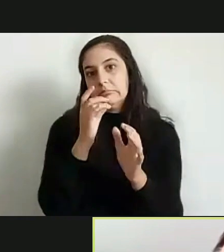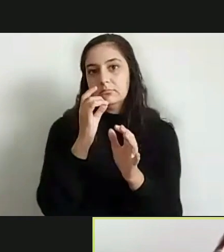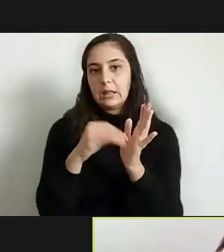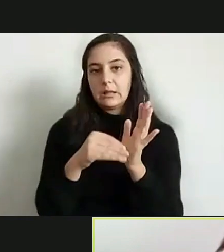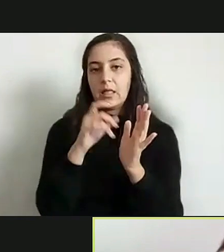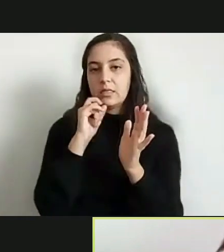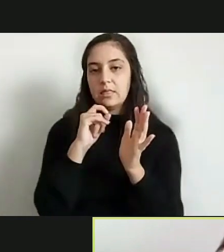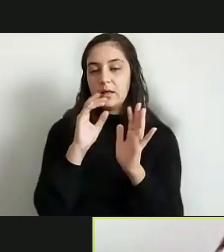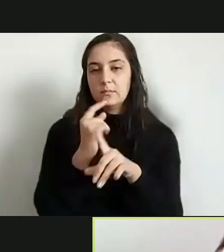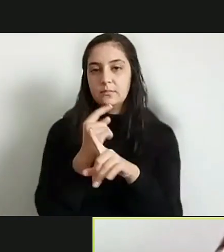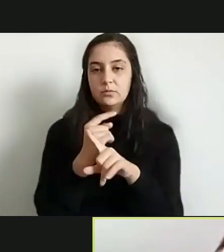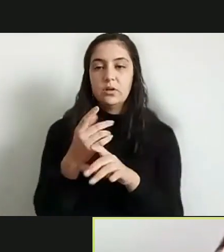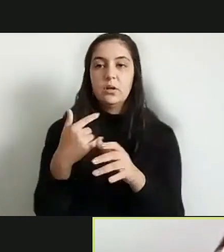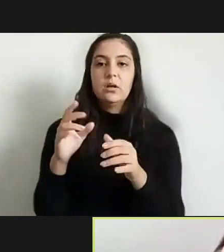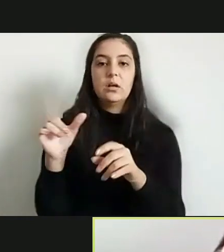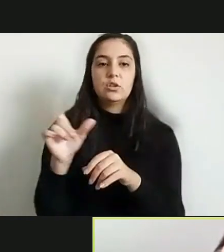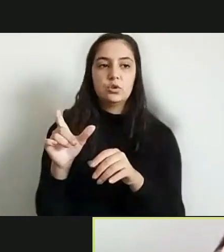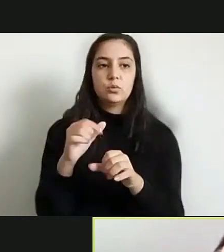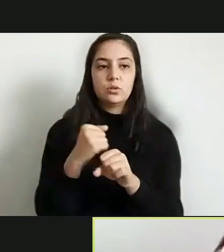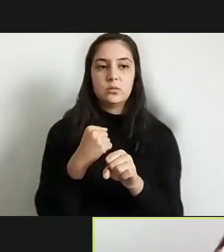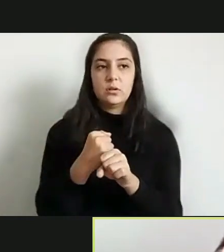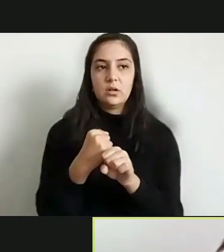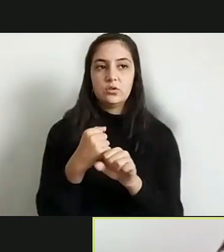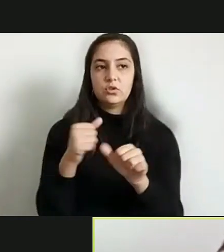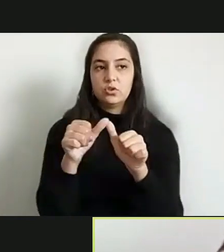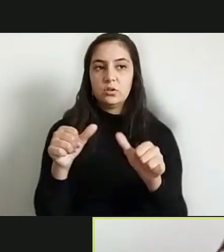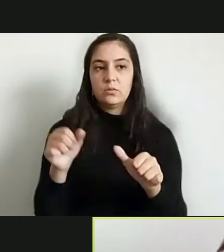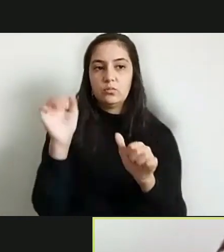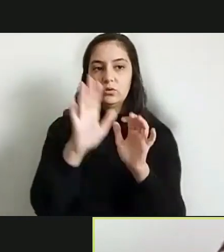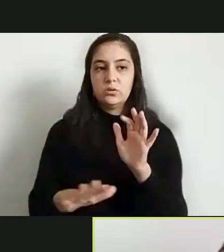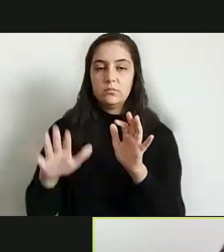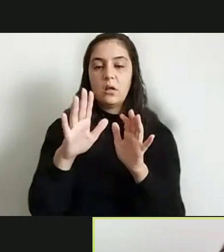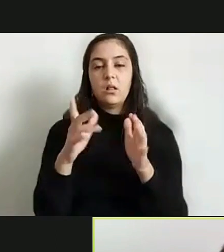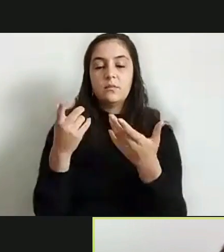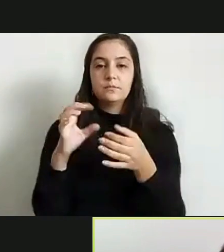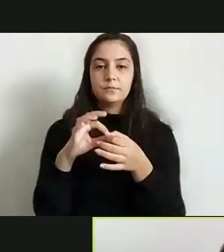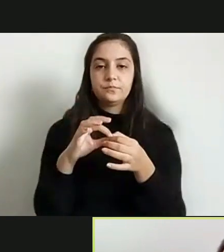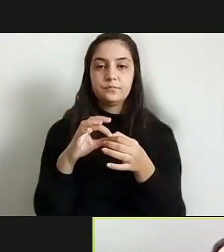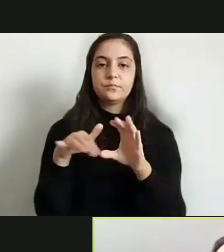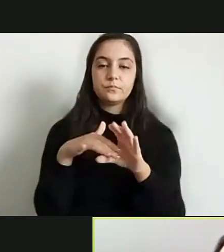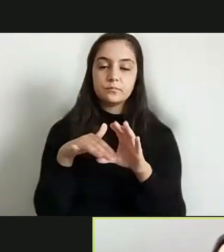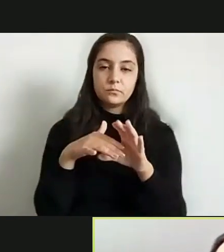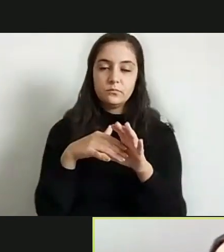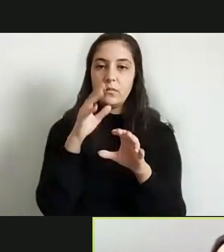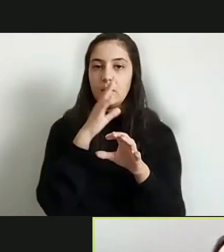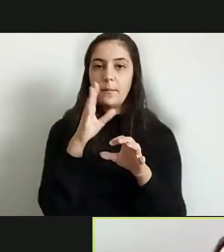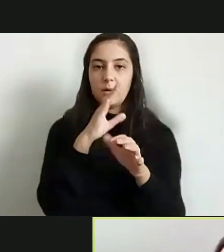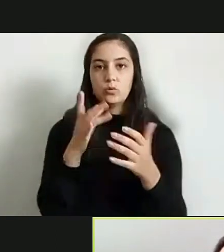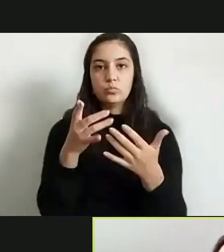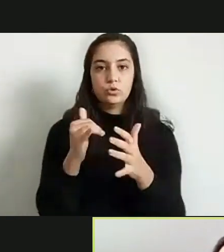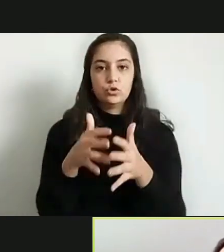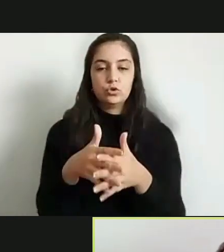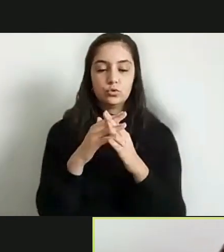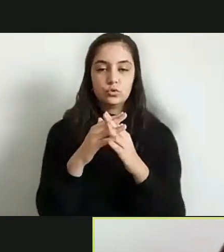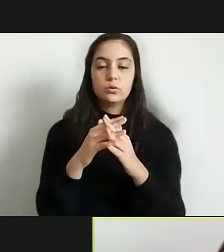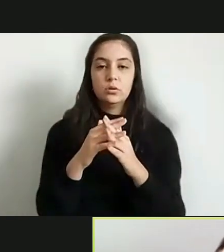O município de Lisboa tem também vindo a trabalhar o seu sistema municipal de participação, com várias práticas, enfim, numa estrutura que é muito